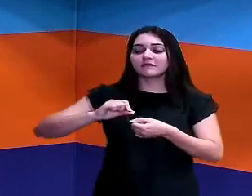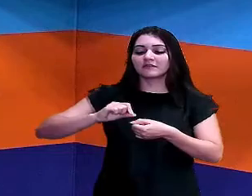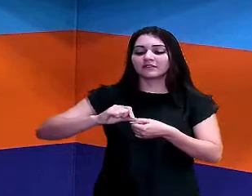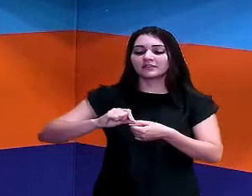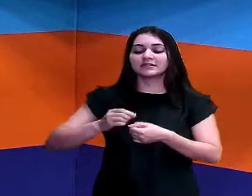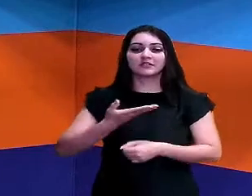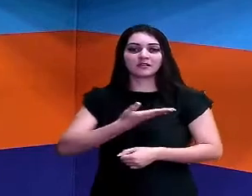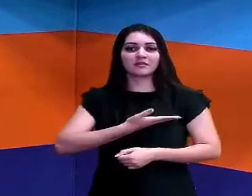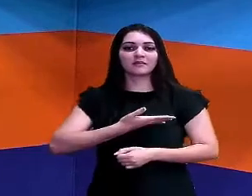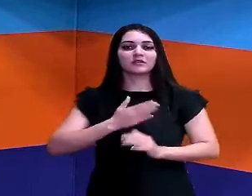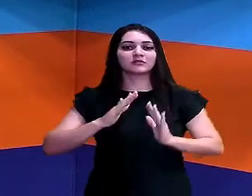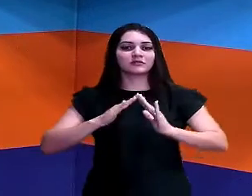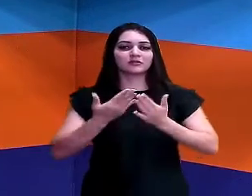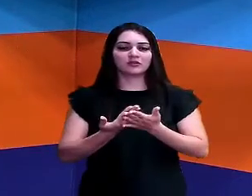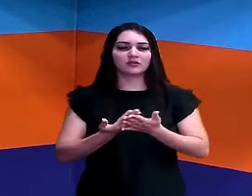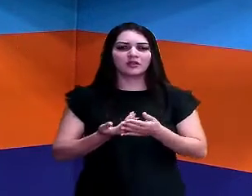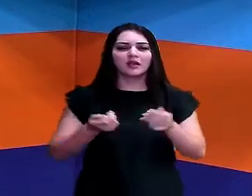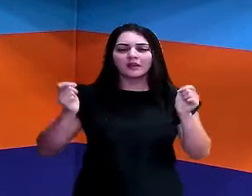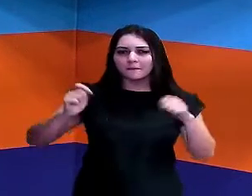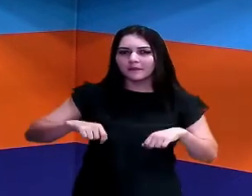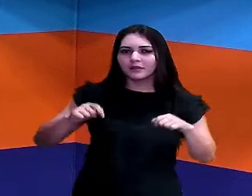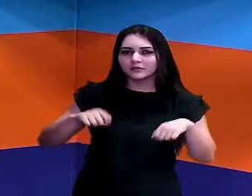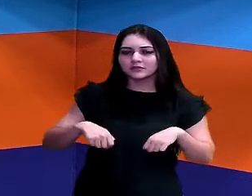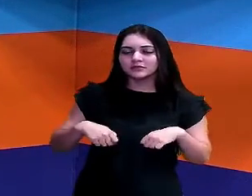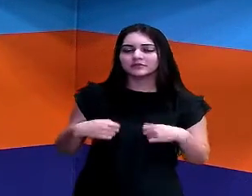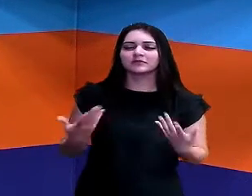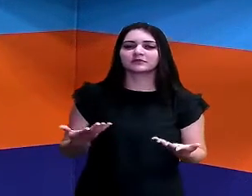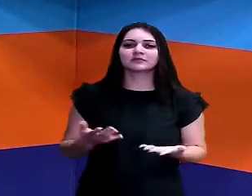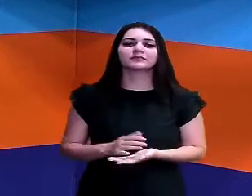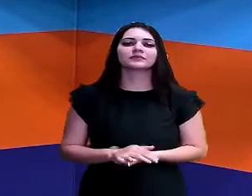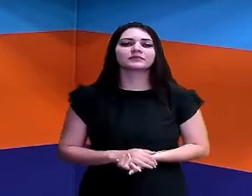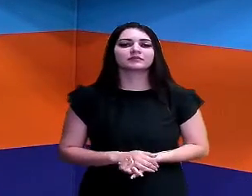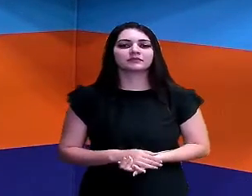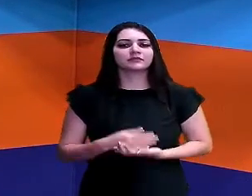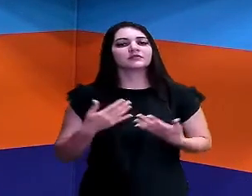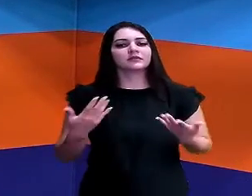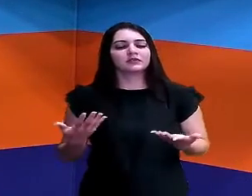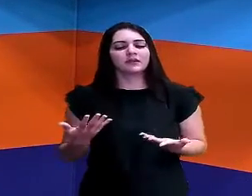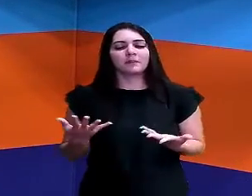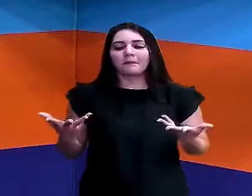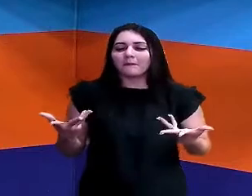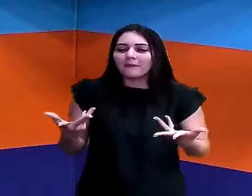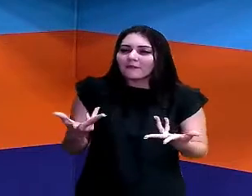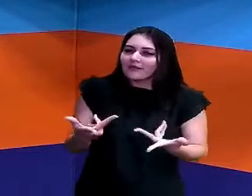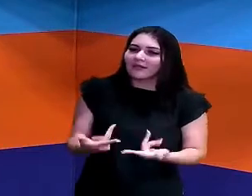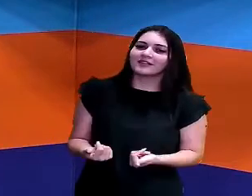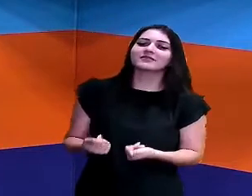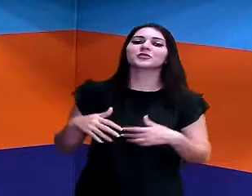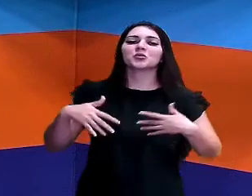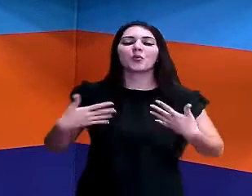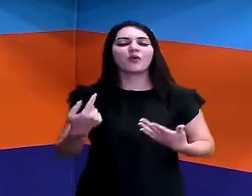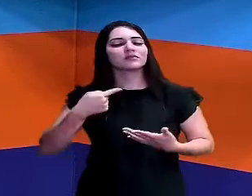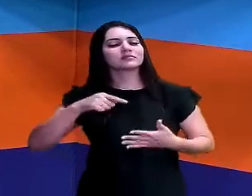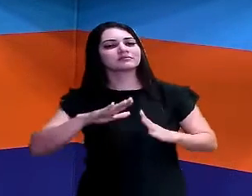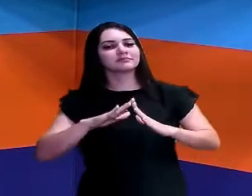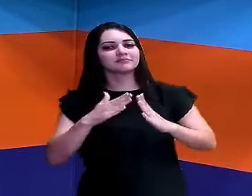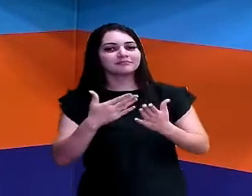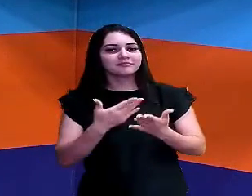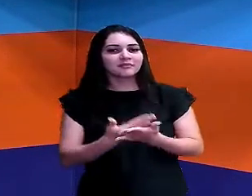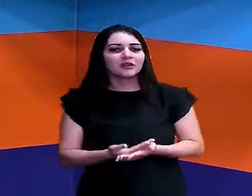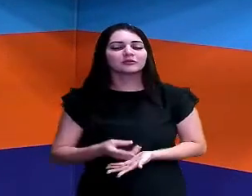na escola. É uma situação totalmente possível. E é maravilhoso, né? Quando a gente vai na